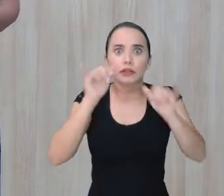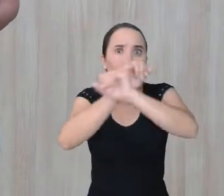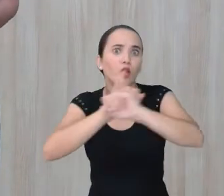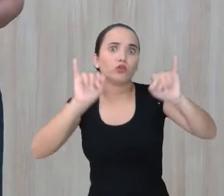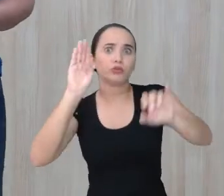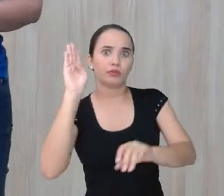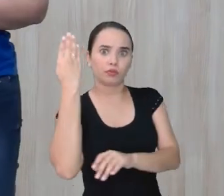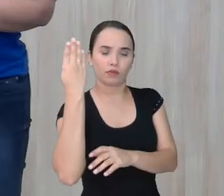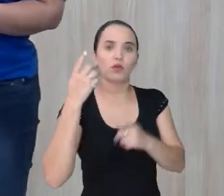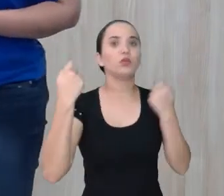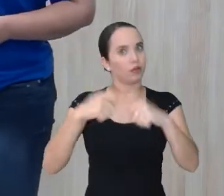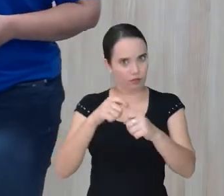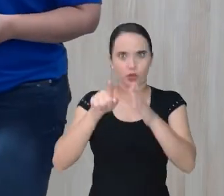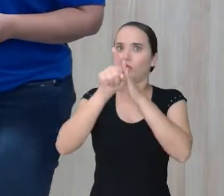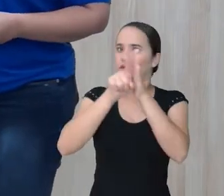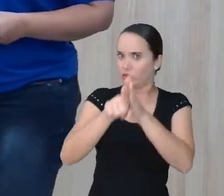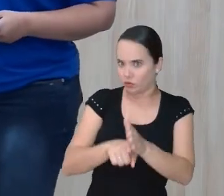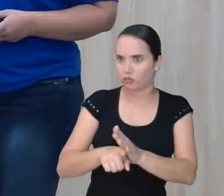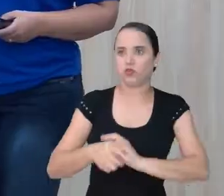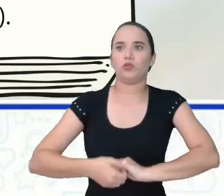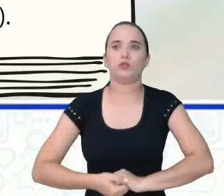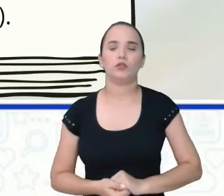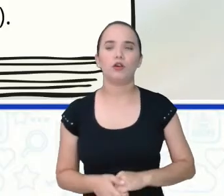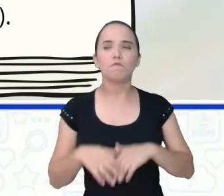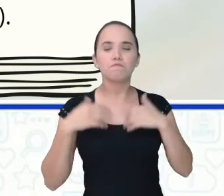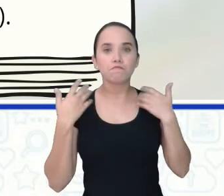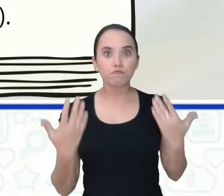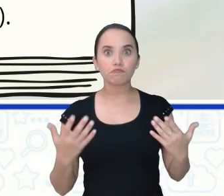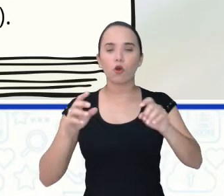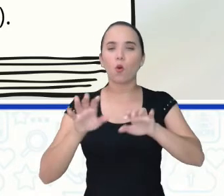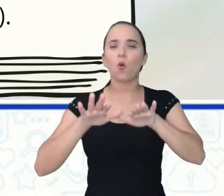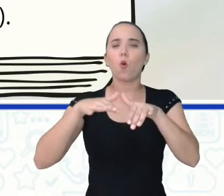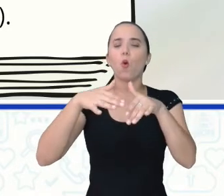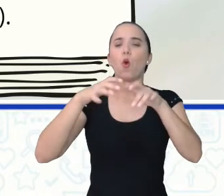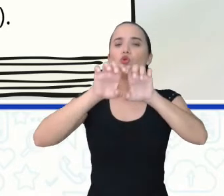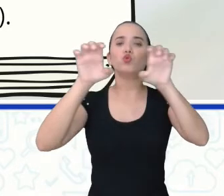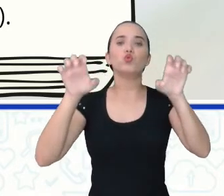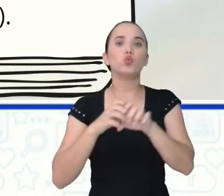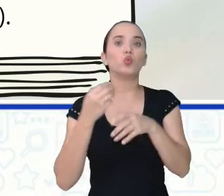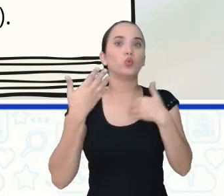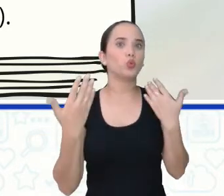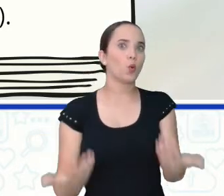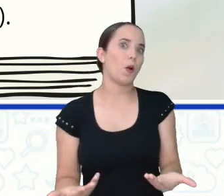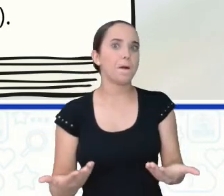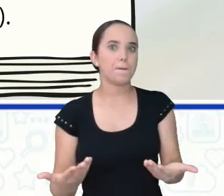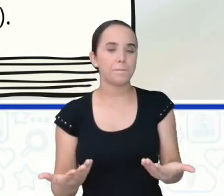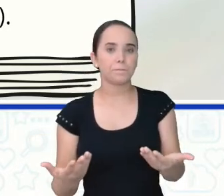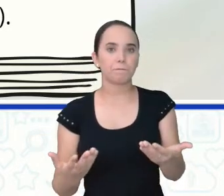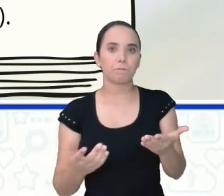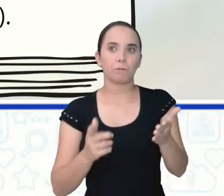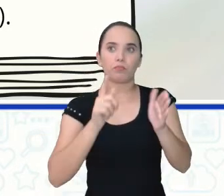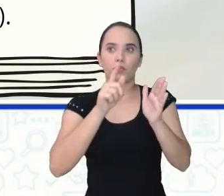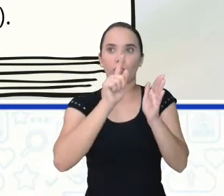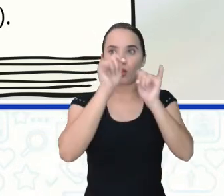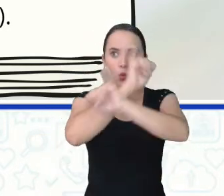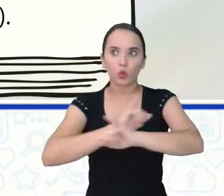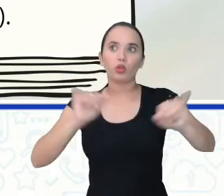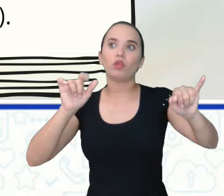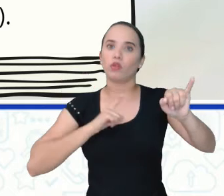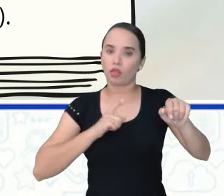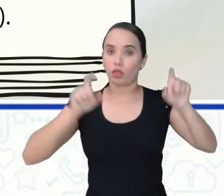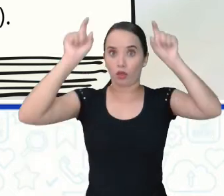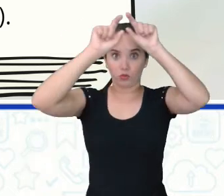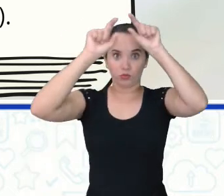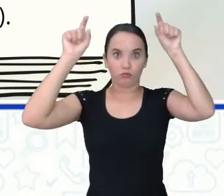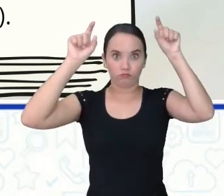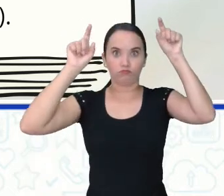não cair nisso, certo? Então, qual é a estrutura de uma notícia, professora? A gente viu que tem um título, a gente pode ter